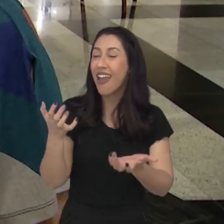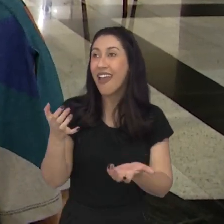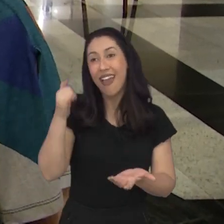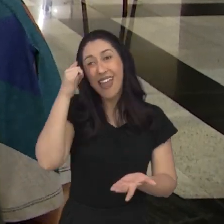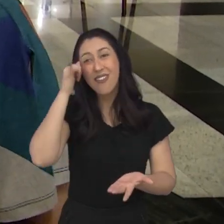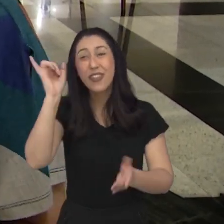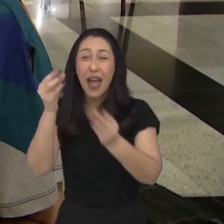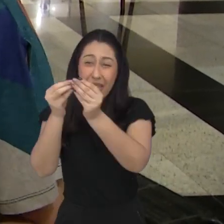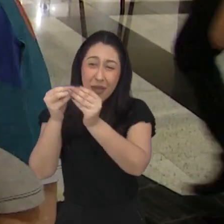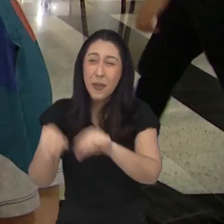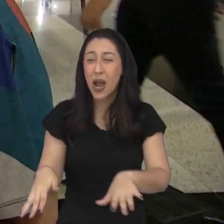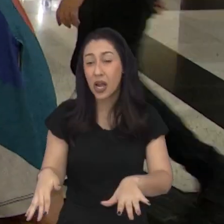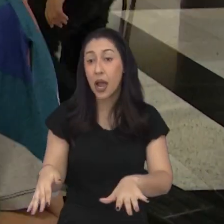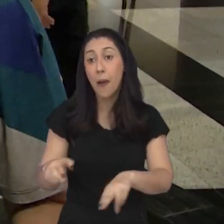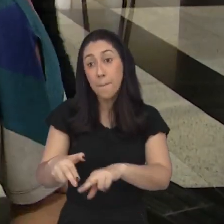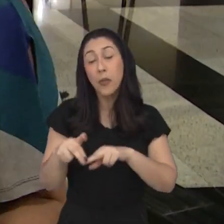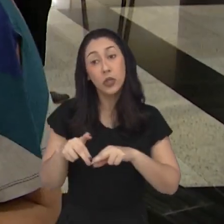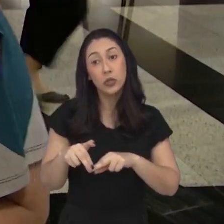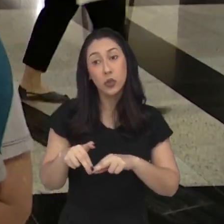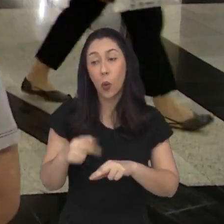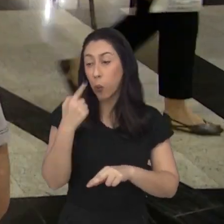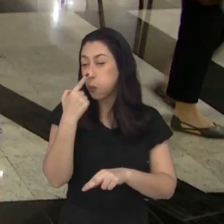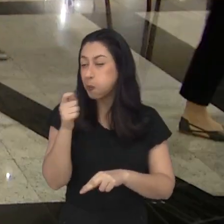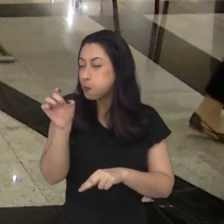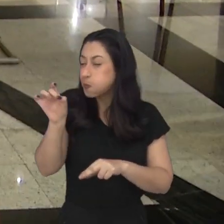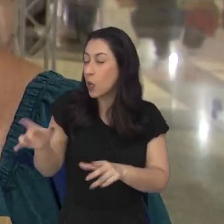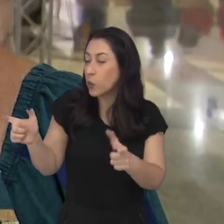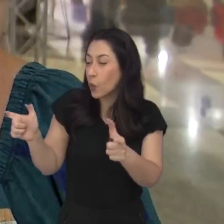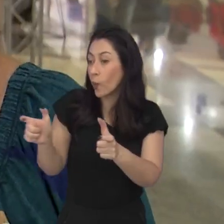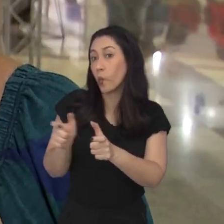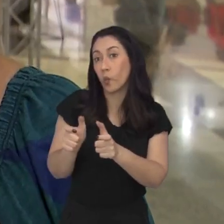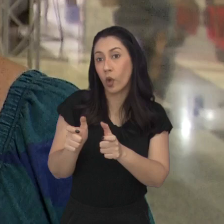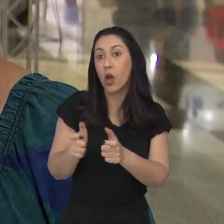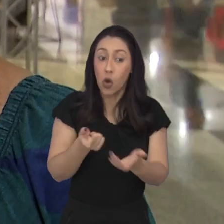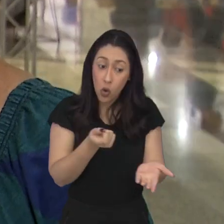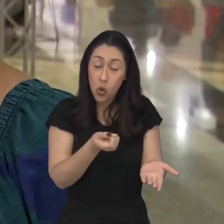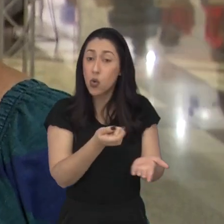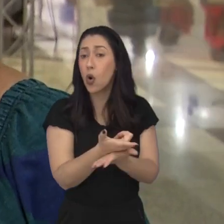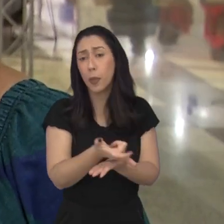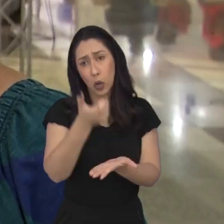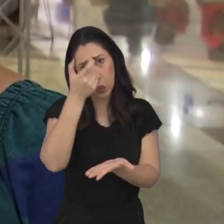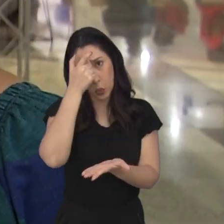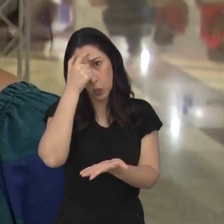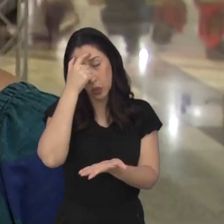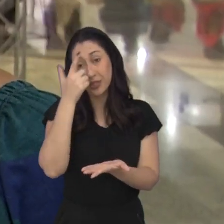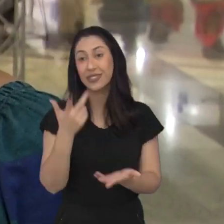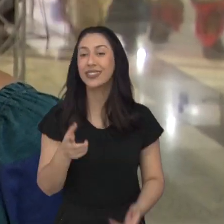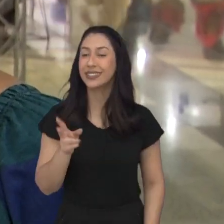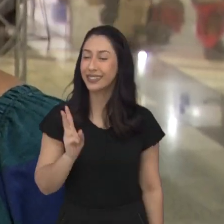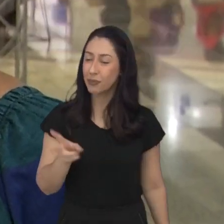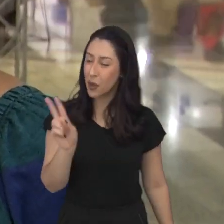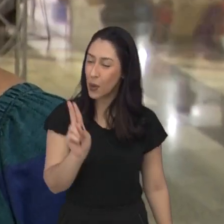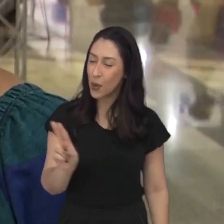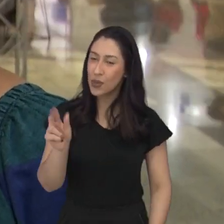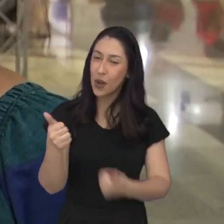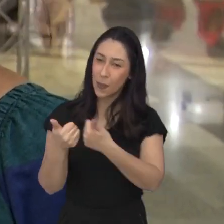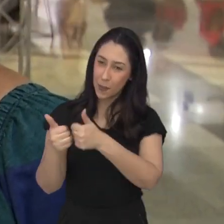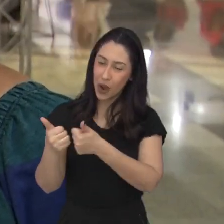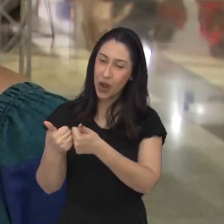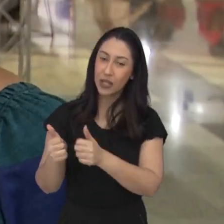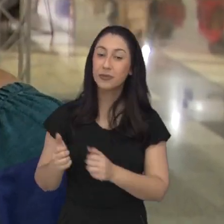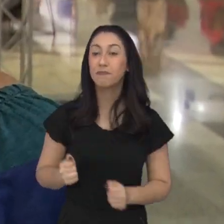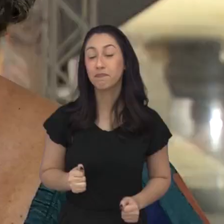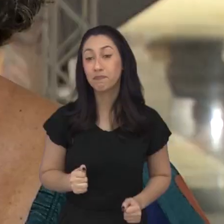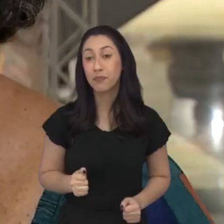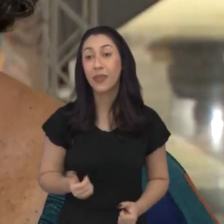menos impacto e, por isso, evita gerar muito lixo, consome com consciência e usa o transporte público